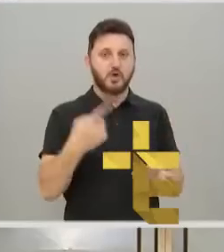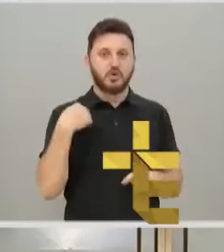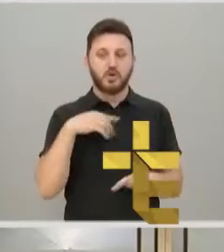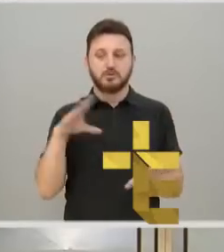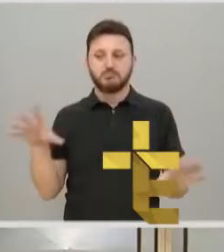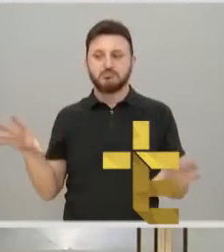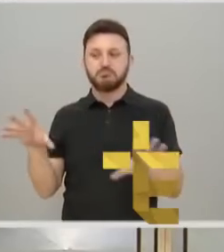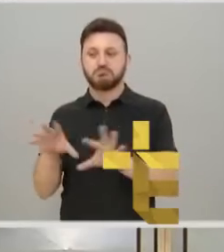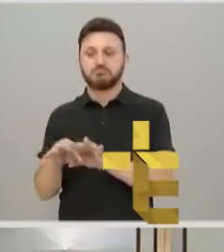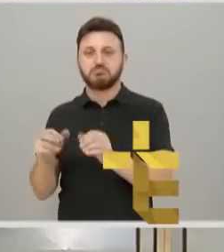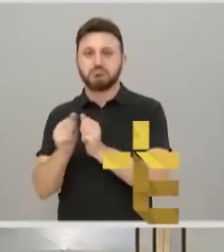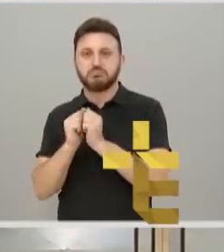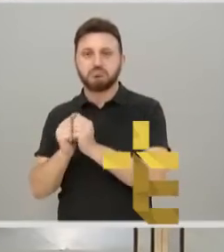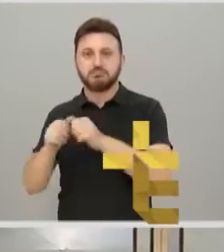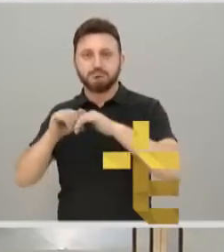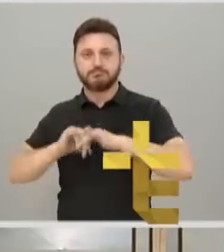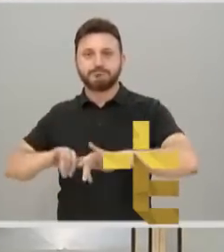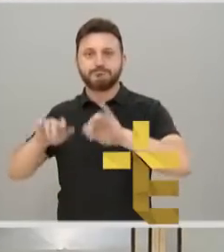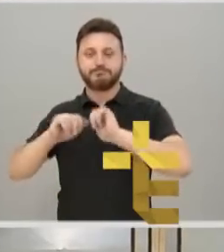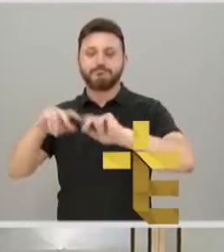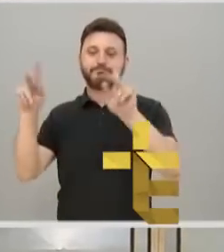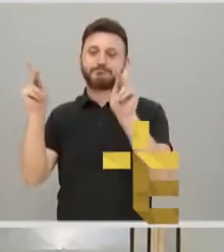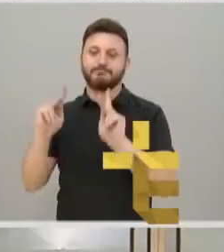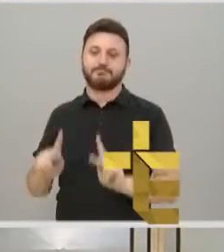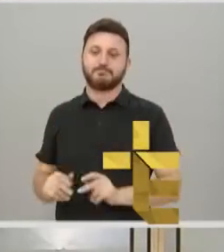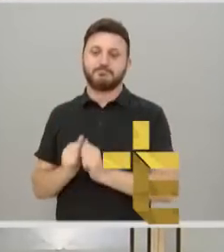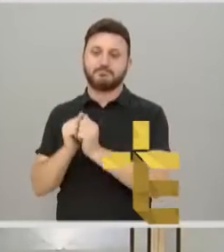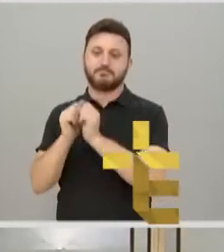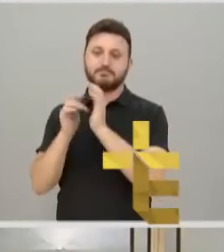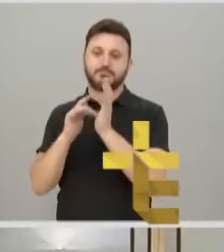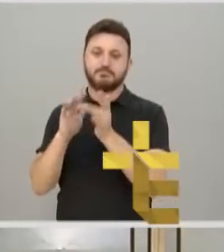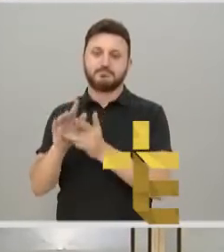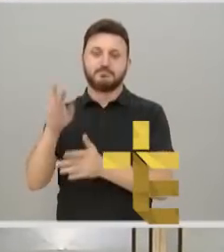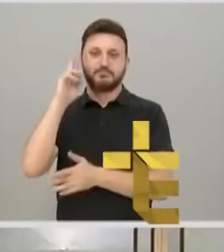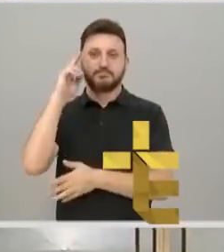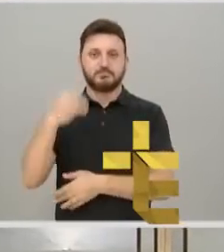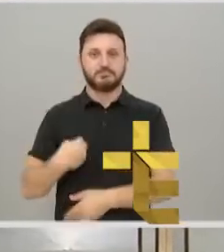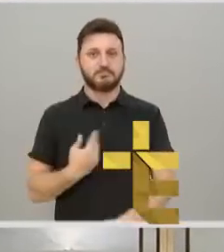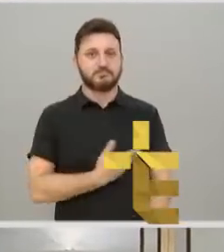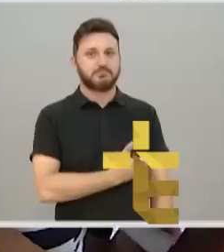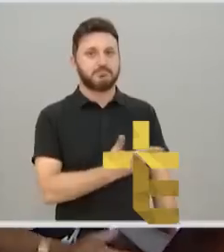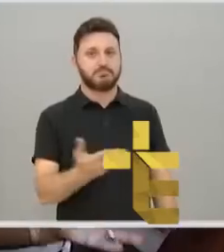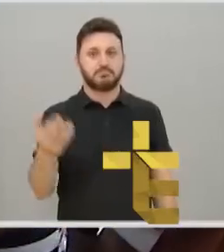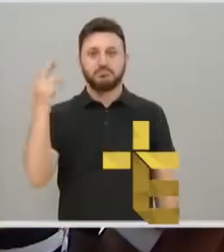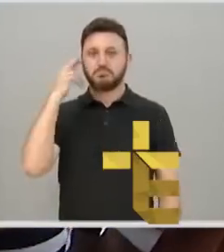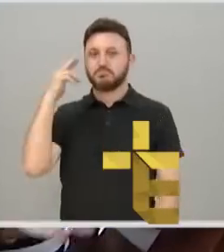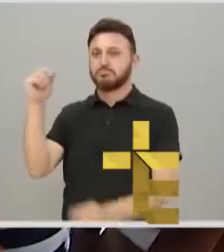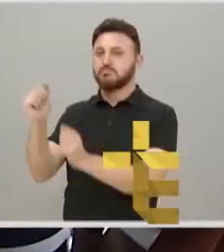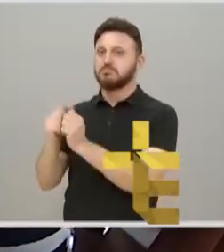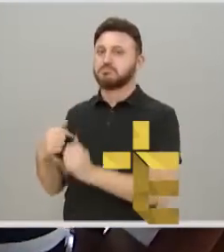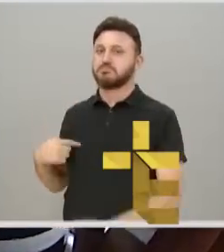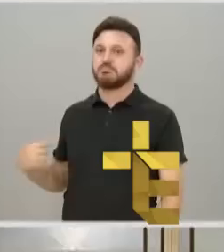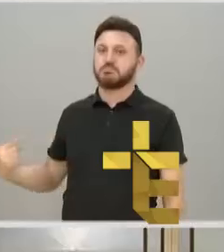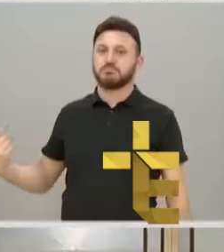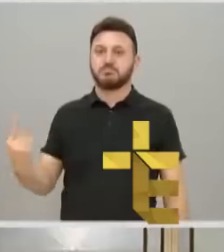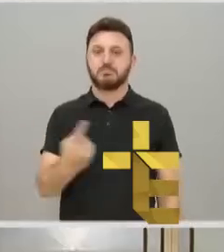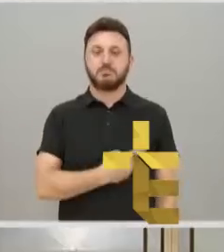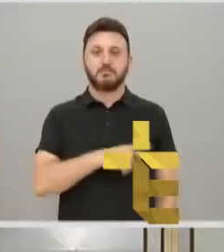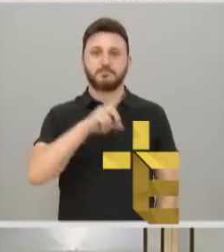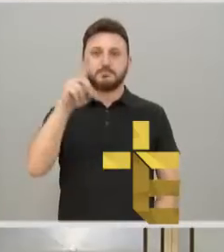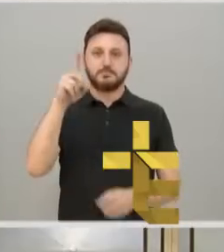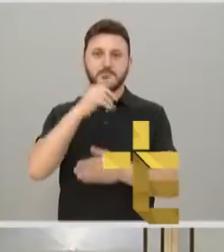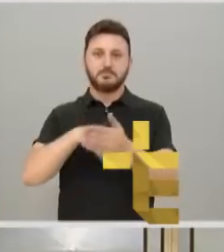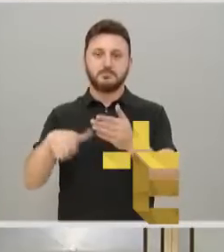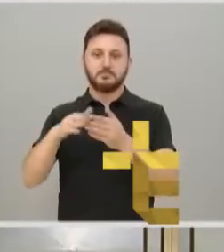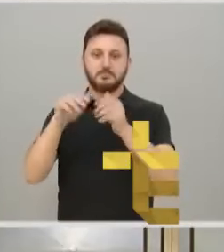do Espírito e vamos somar com Jesus Cristo. O Senhor esteja convosco. Ele está no meio de nós. Que a bênção